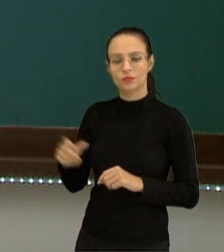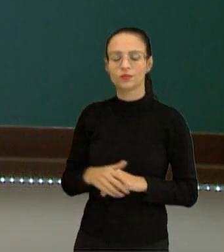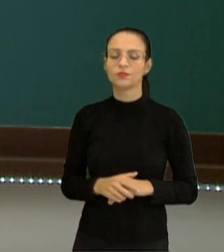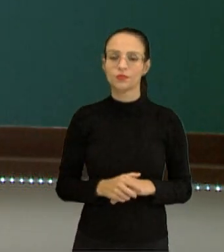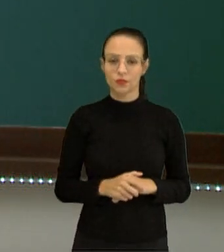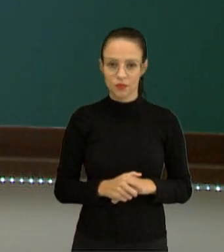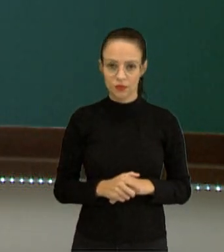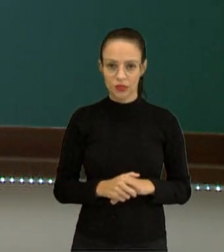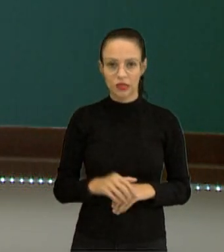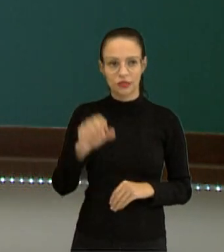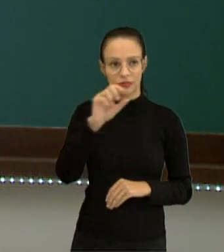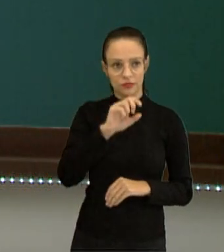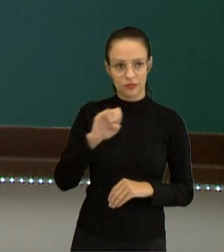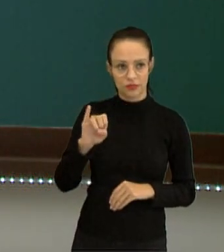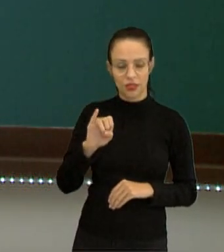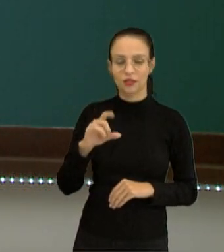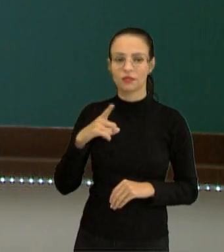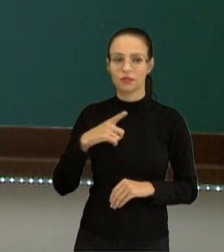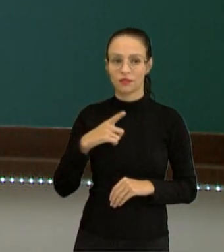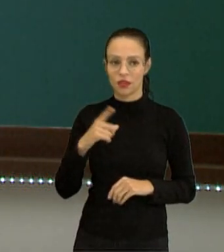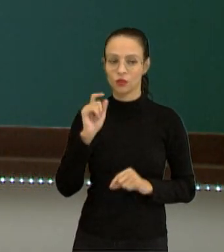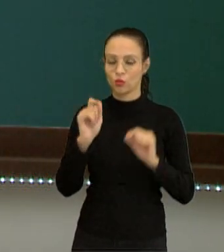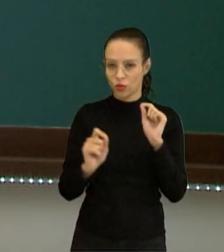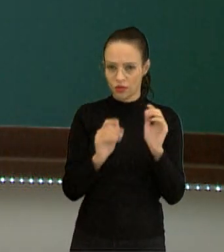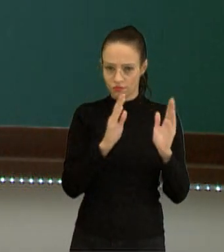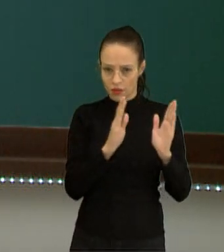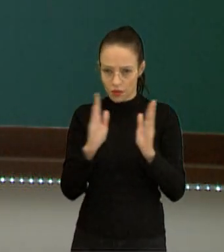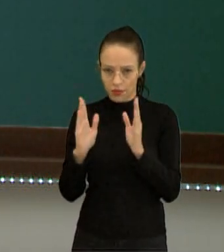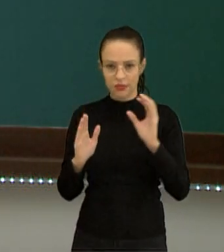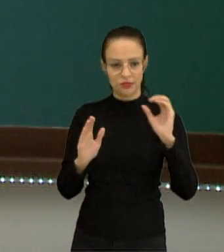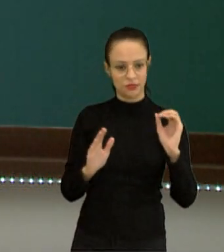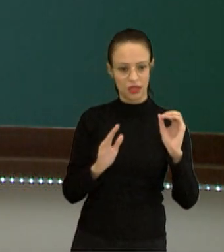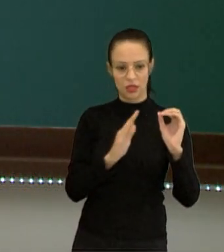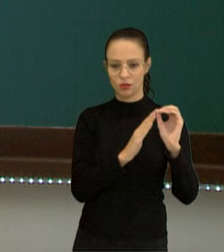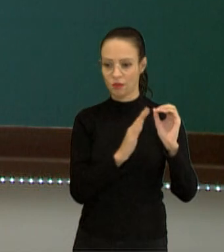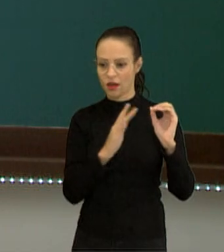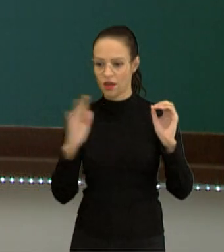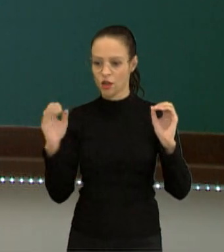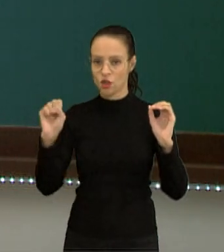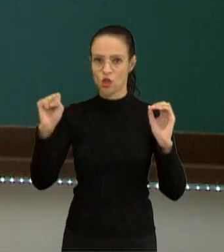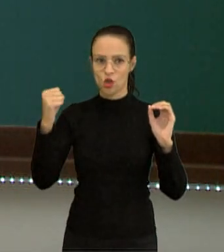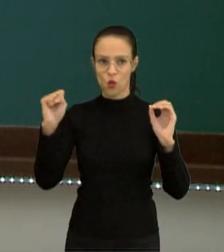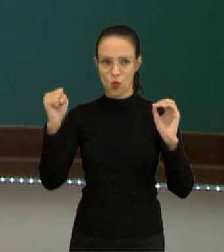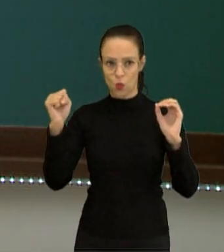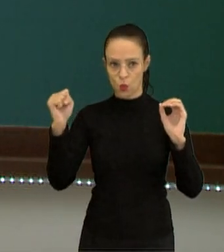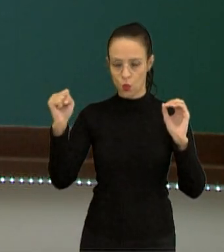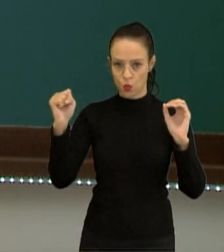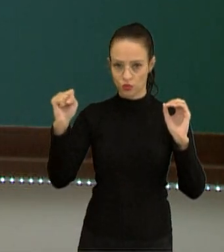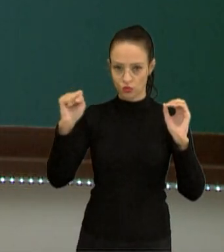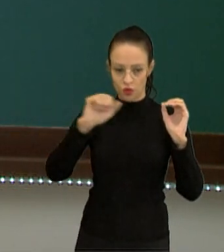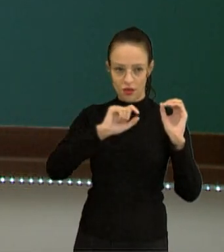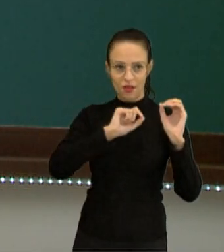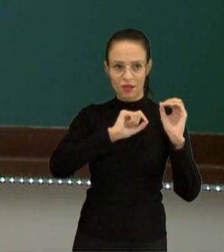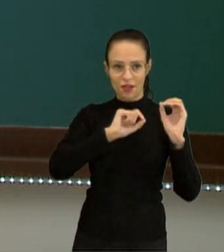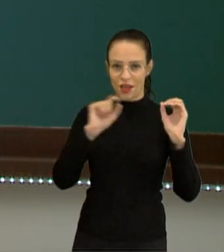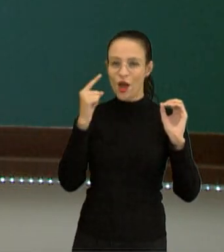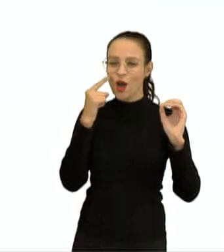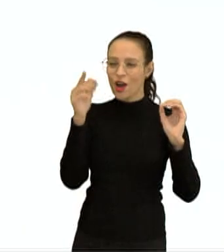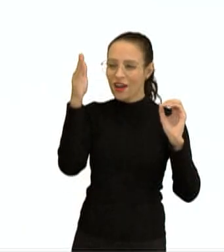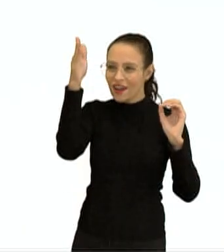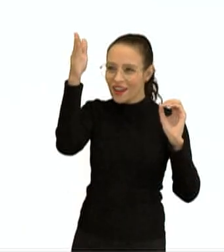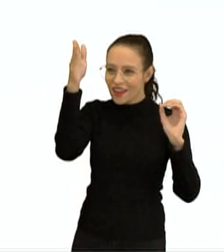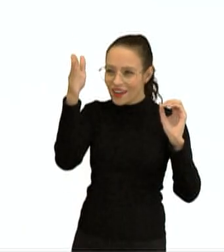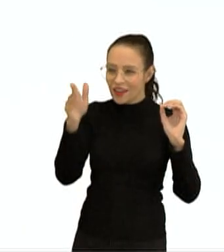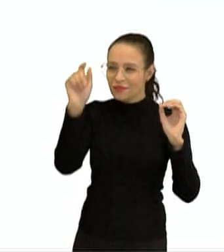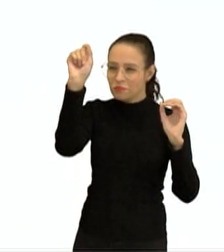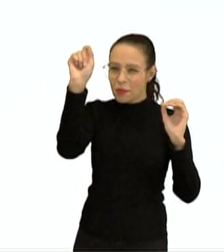professora, que quando a gente tem esse intervalo entre 0 e 8, que está aqui nessa linha tracejada, olha só, tá vendo?